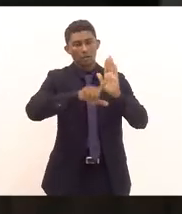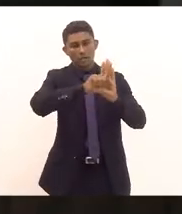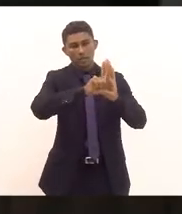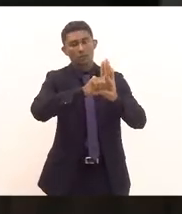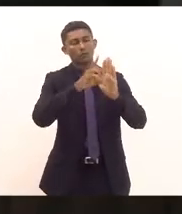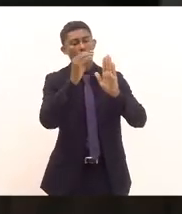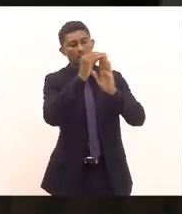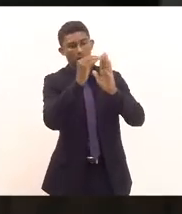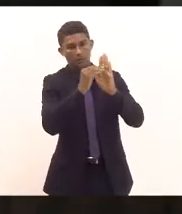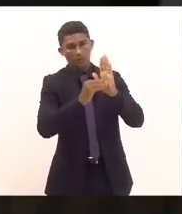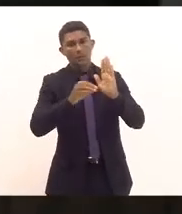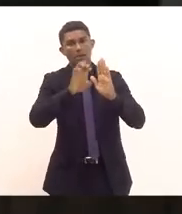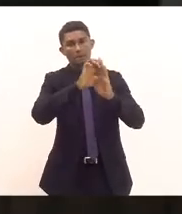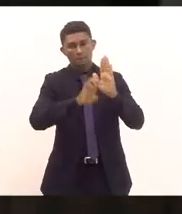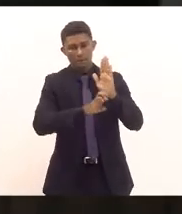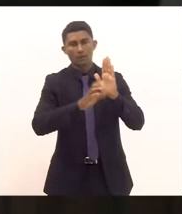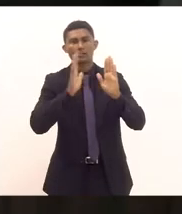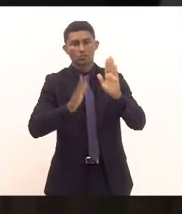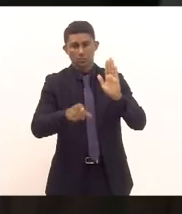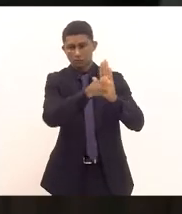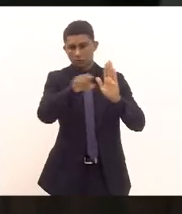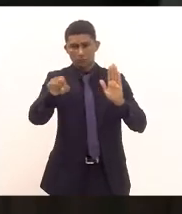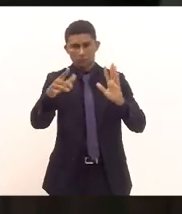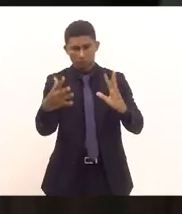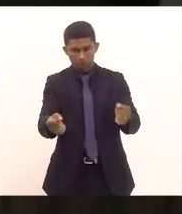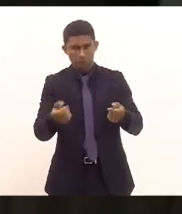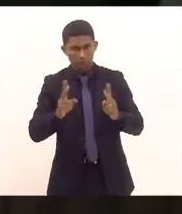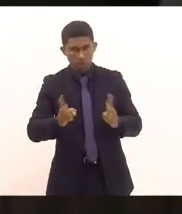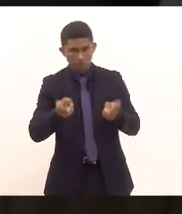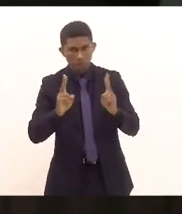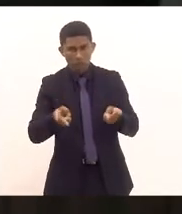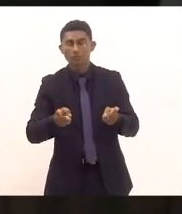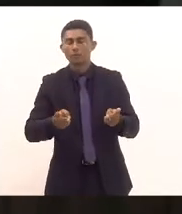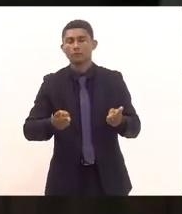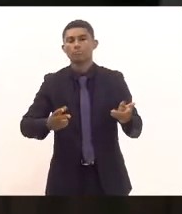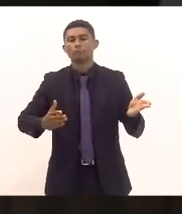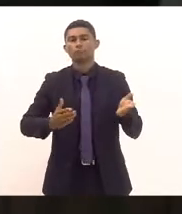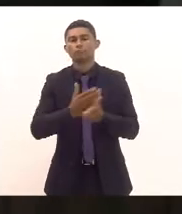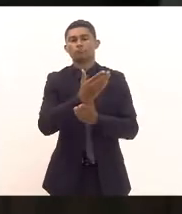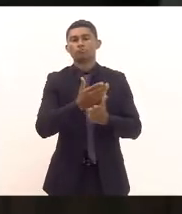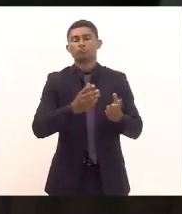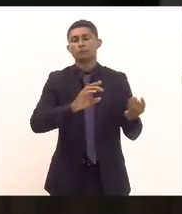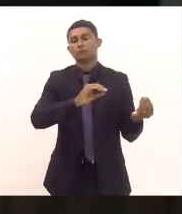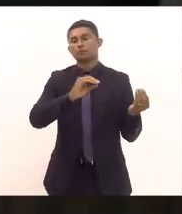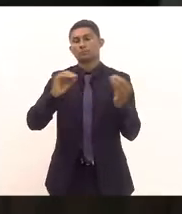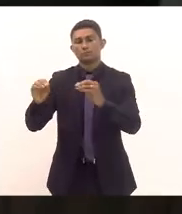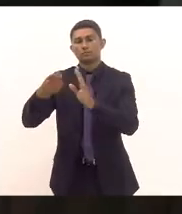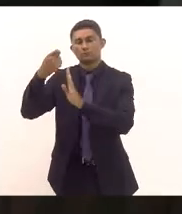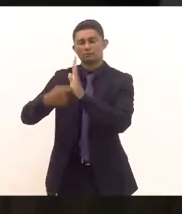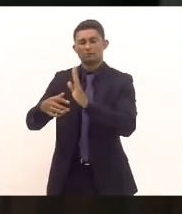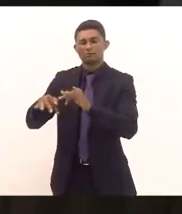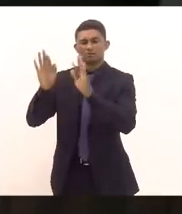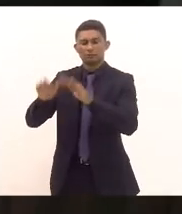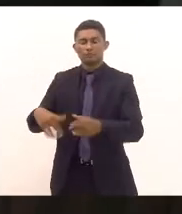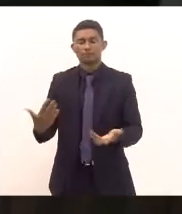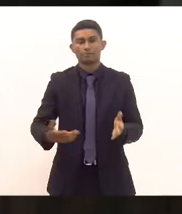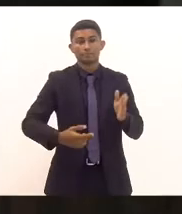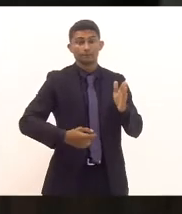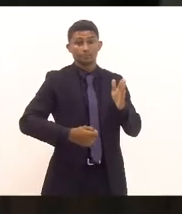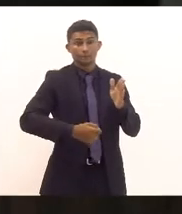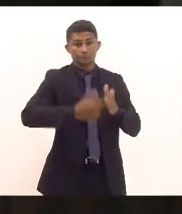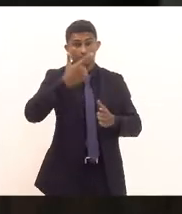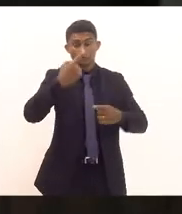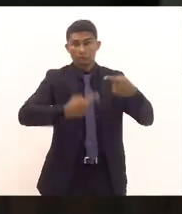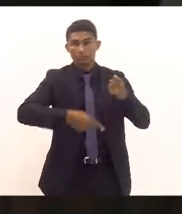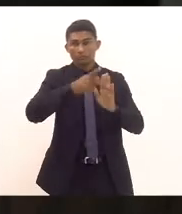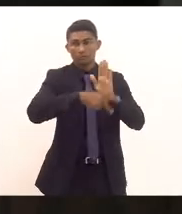emendado os seus que a prova permaneça como está uma aprovado vai a redação final em votação em segunda discussão projeto de lei